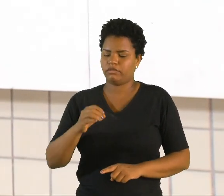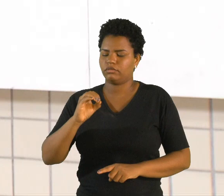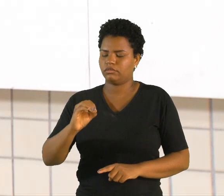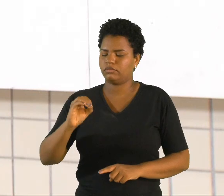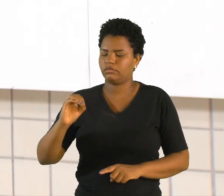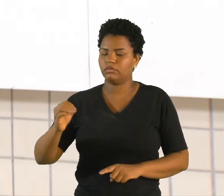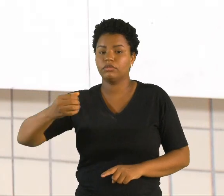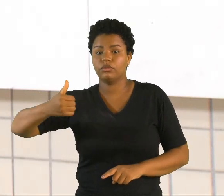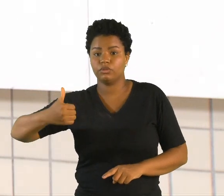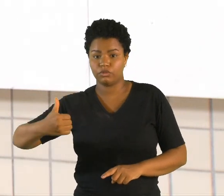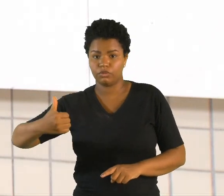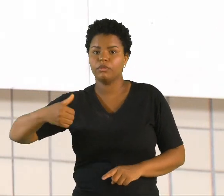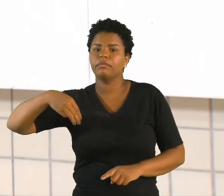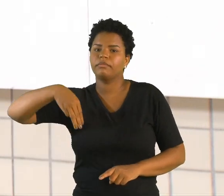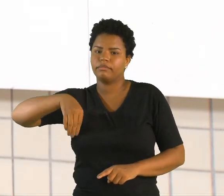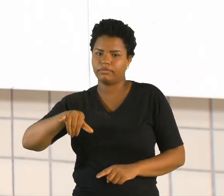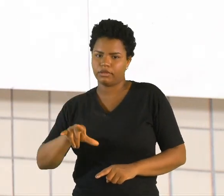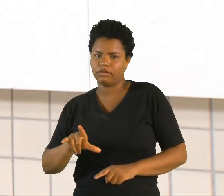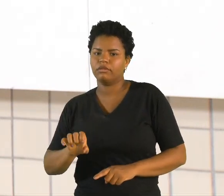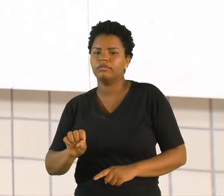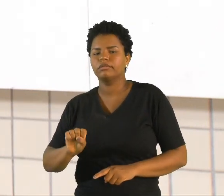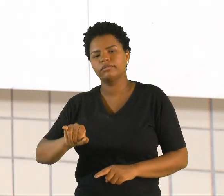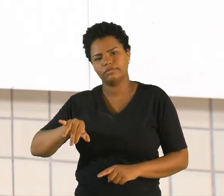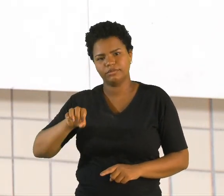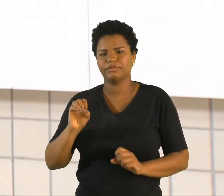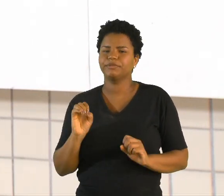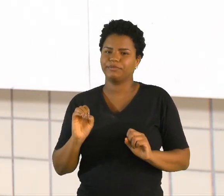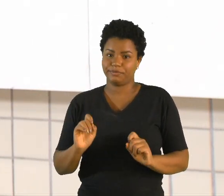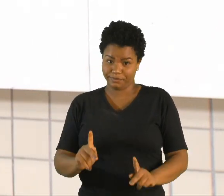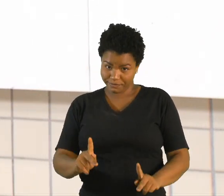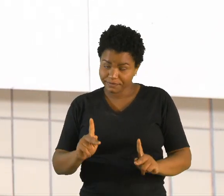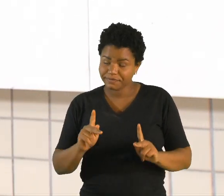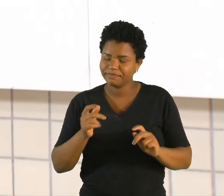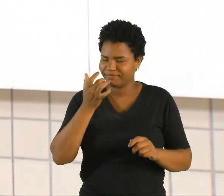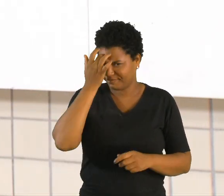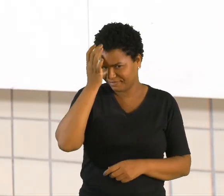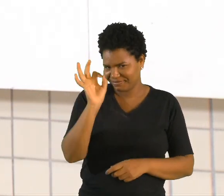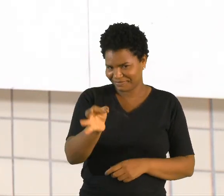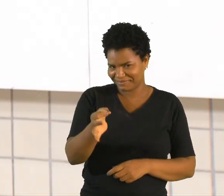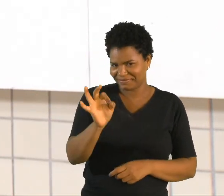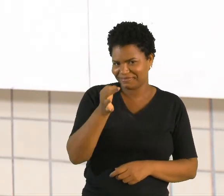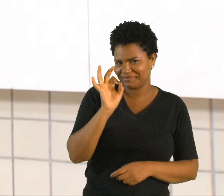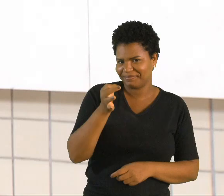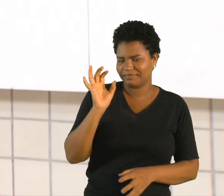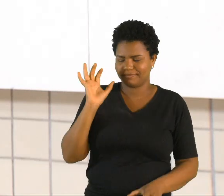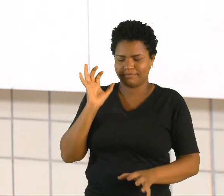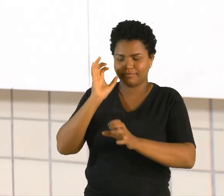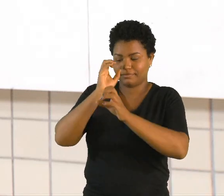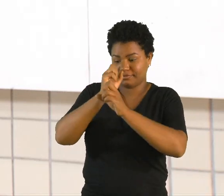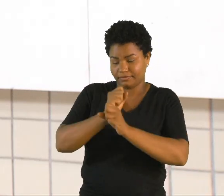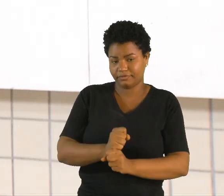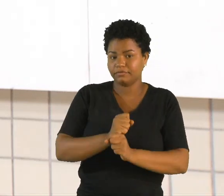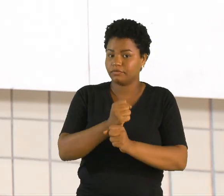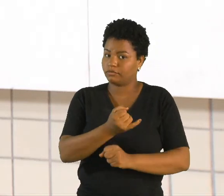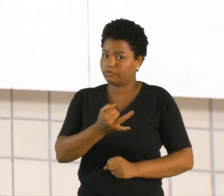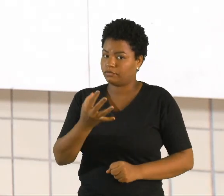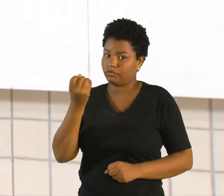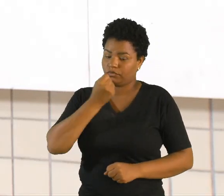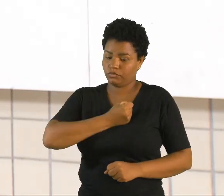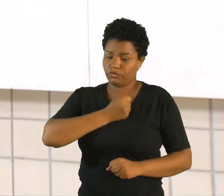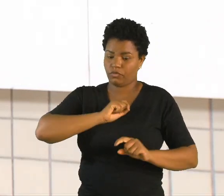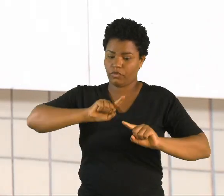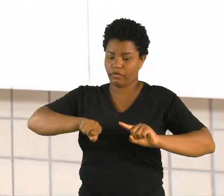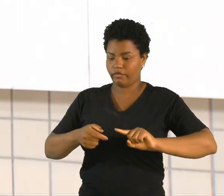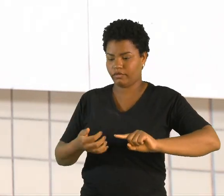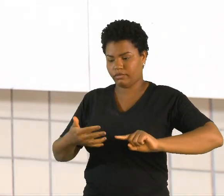0,001 milésimo. Ok, pessoal? Fácil, não é? Contou a quantidade de números que tem após a